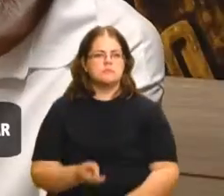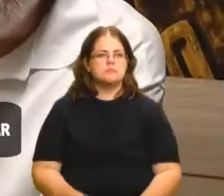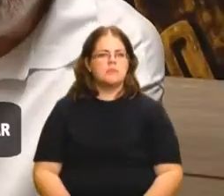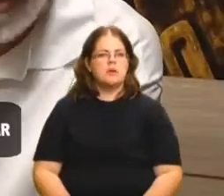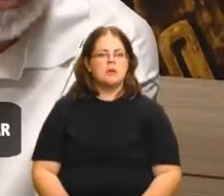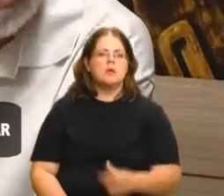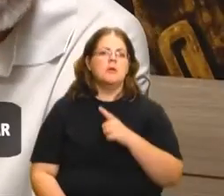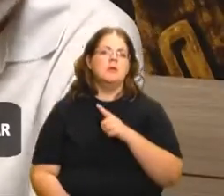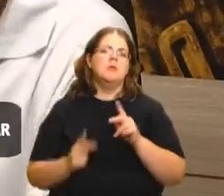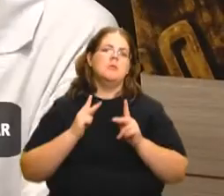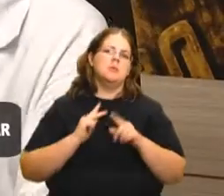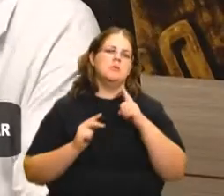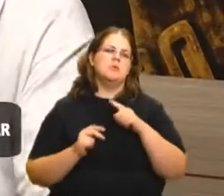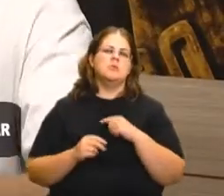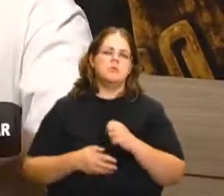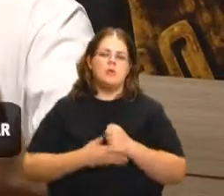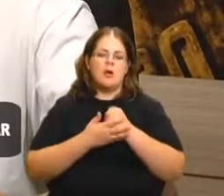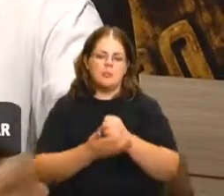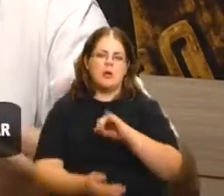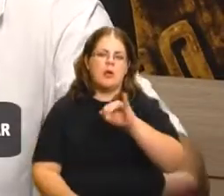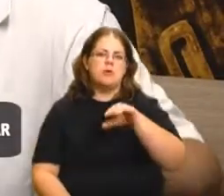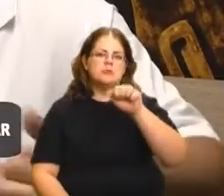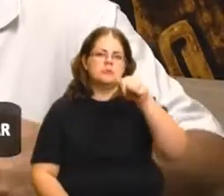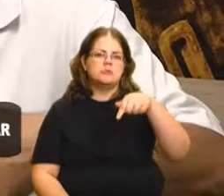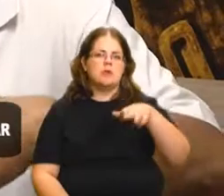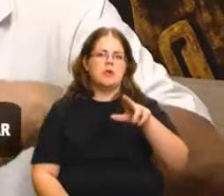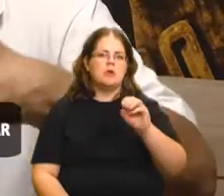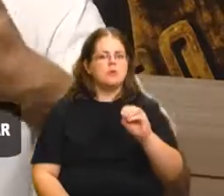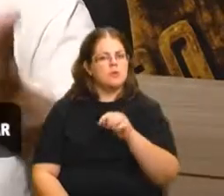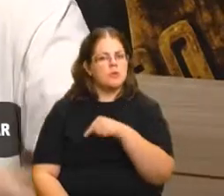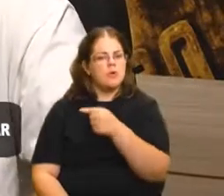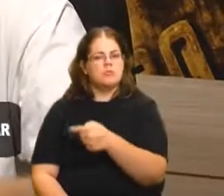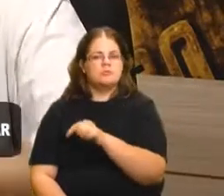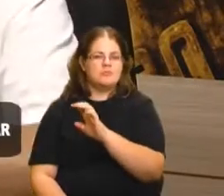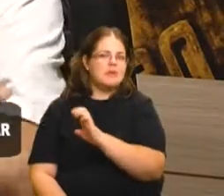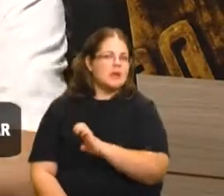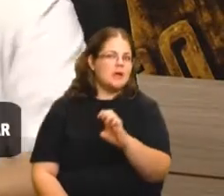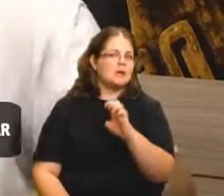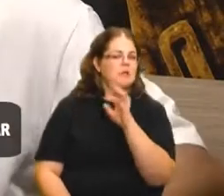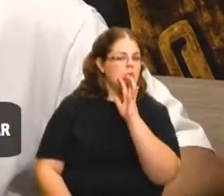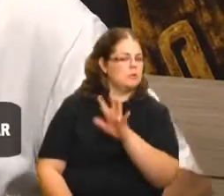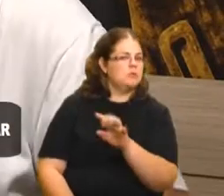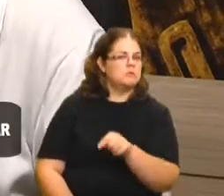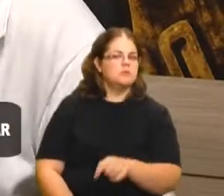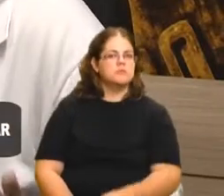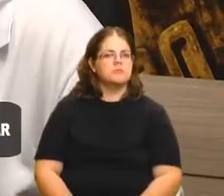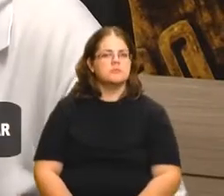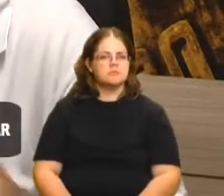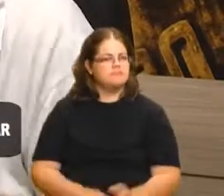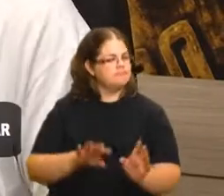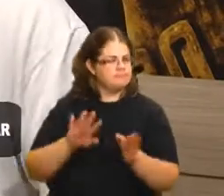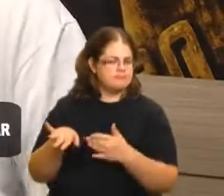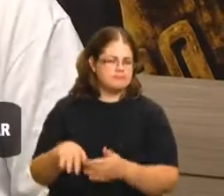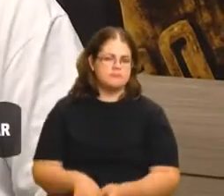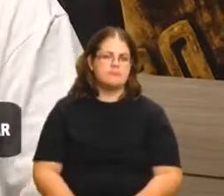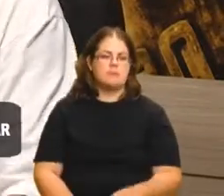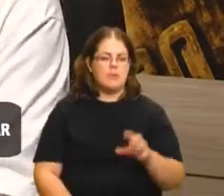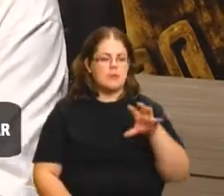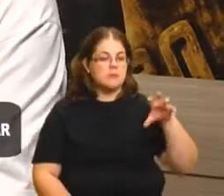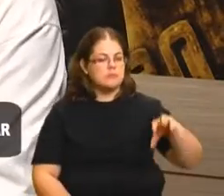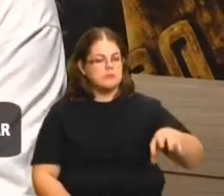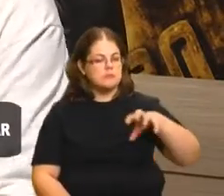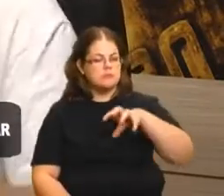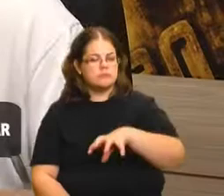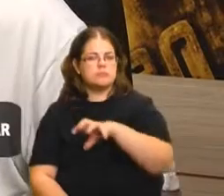Antes havia aqueles que se podia dizer que eram ligados ao governo Jango, alguns que eram inclusive de esquerda, esses são afastados na hora. Sim. Tá? Ficam